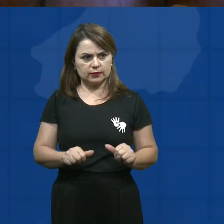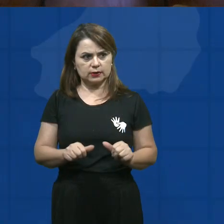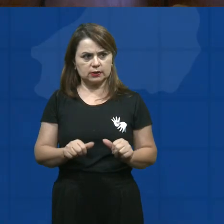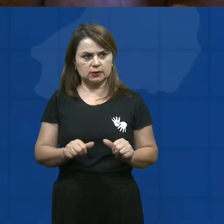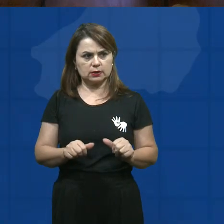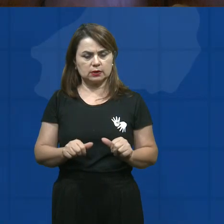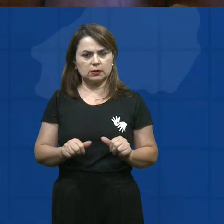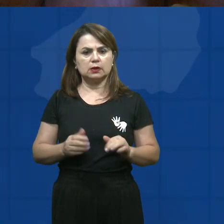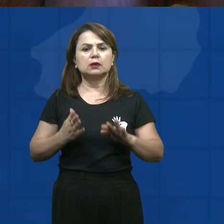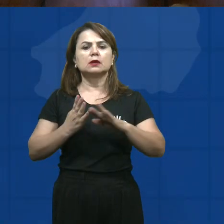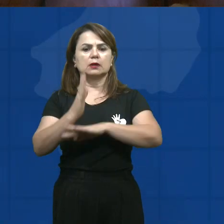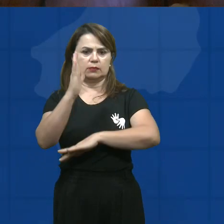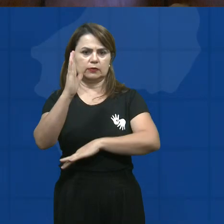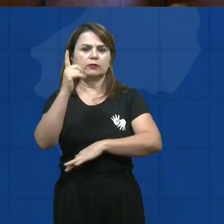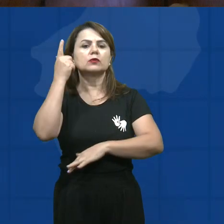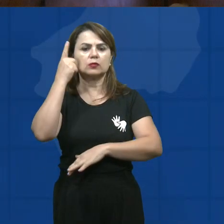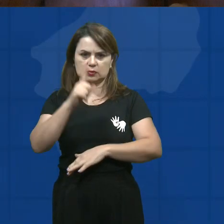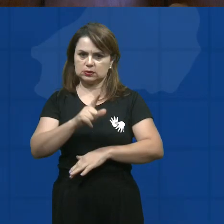Aprovado.